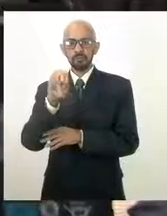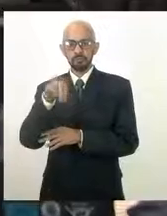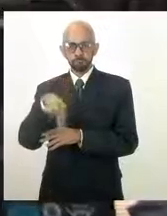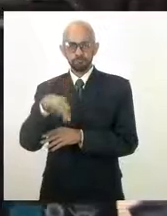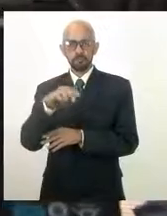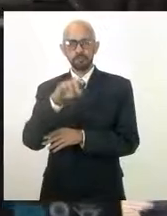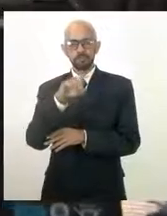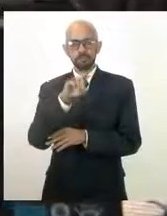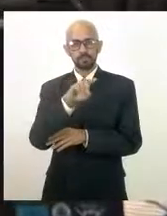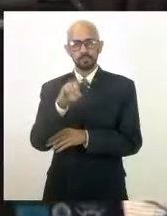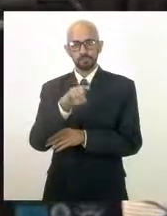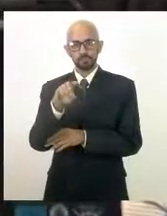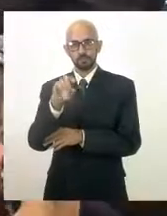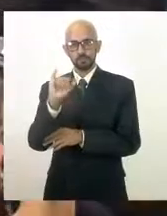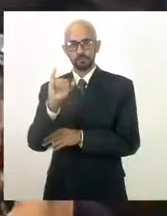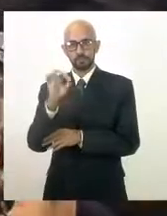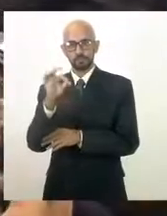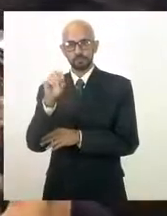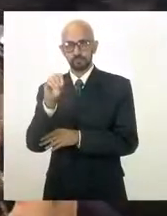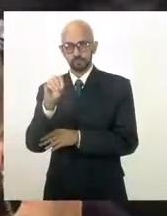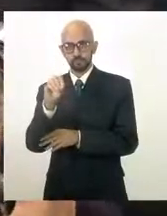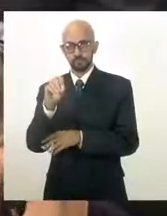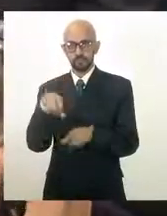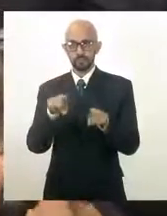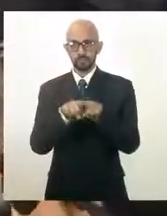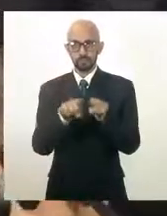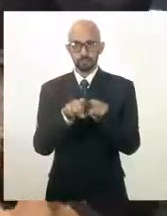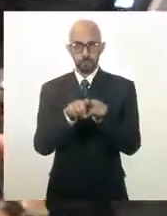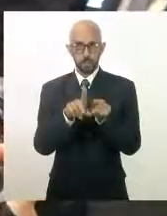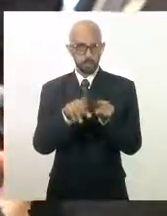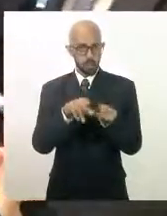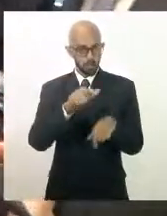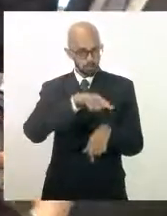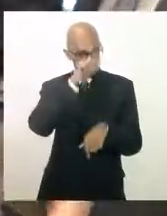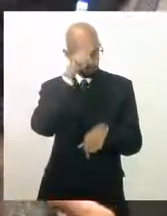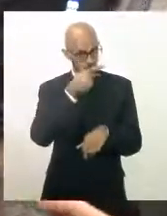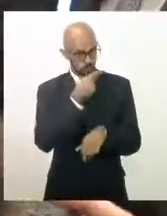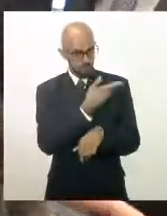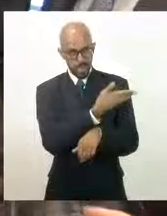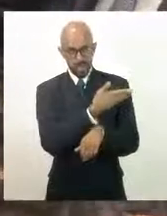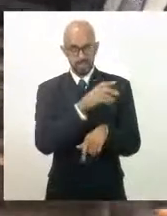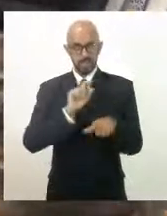deputado, e como diria o Luiz Paulo,